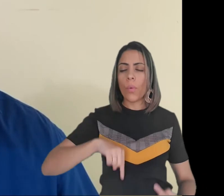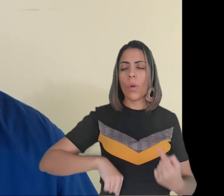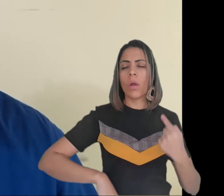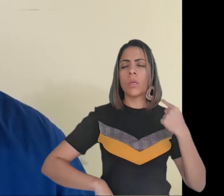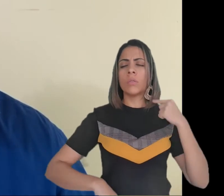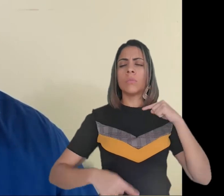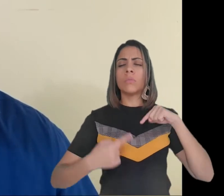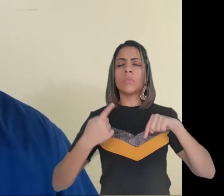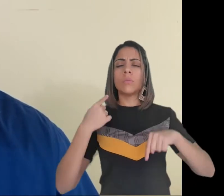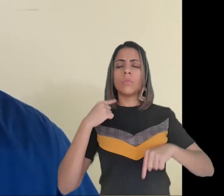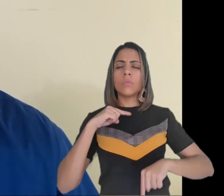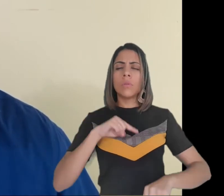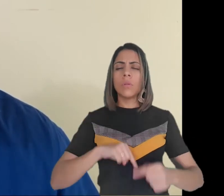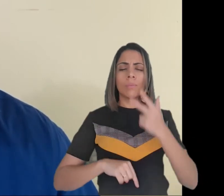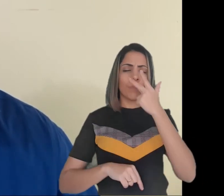ar.